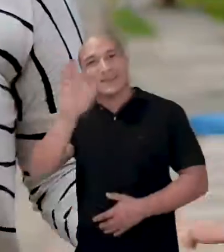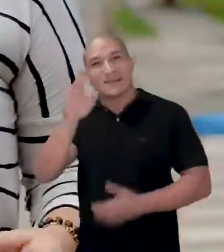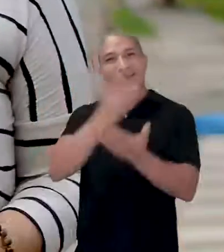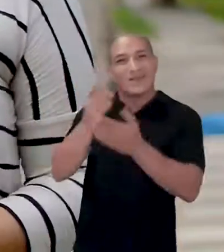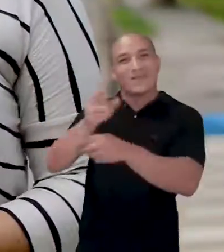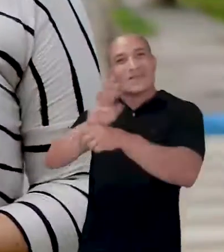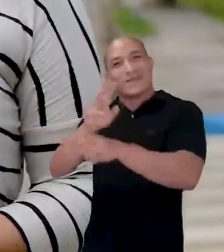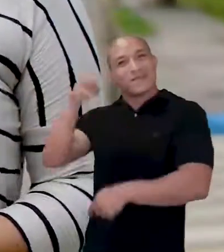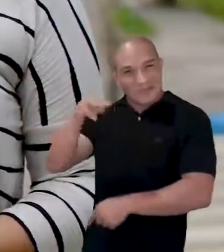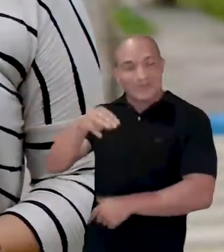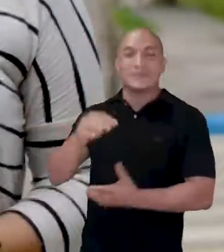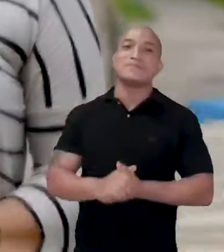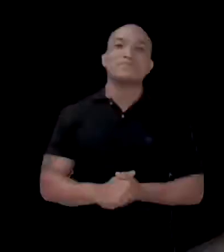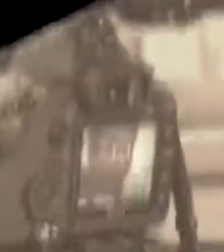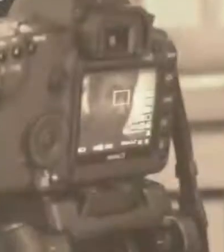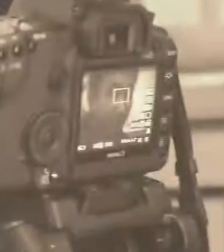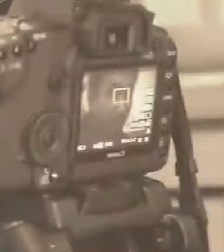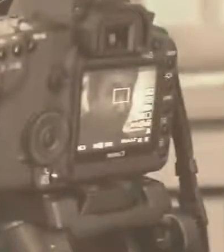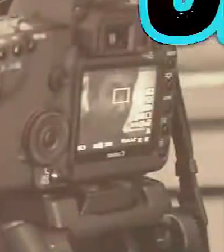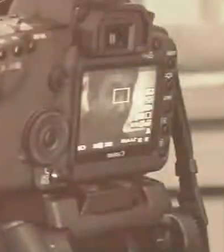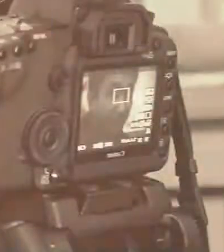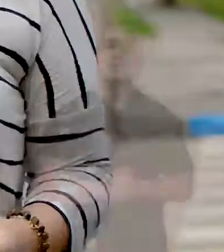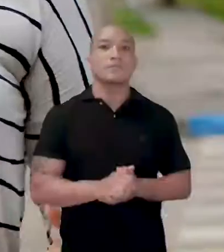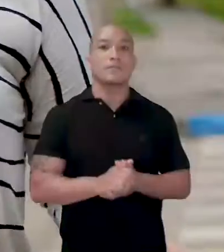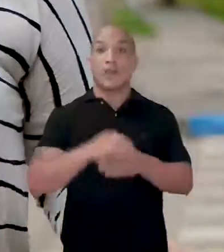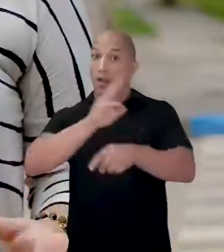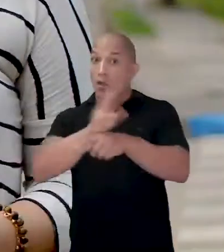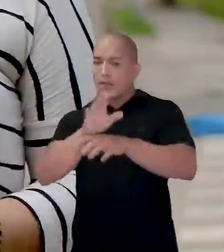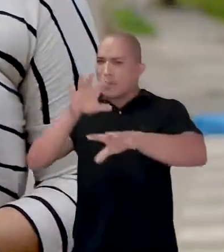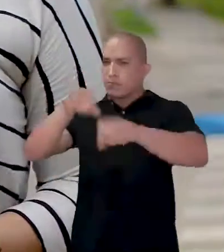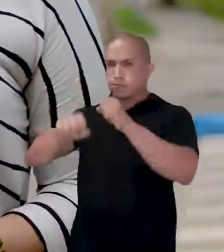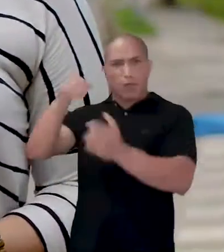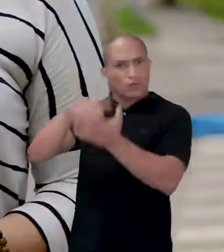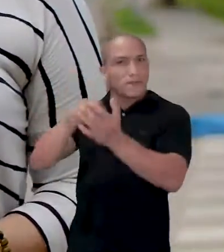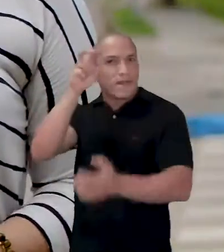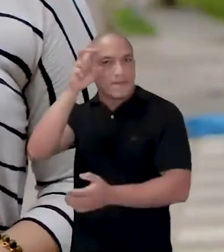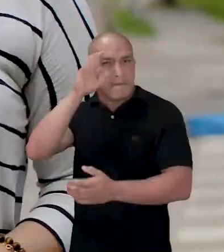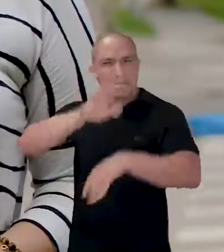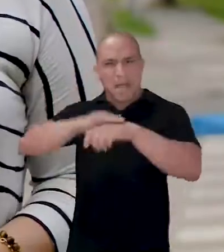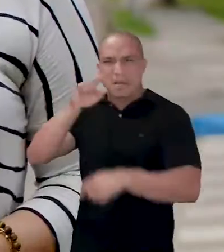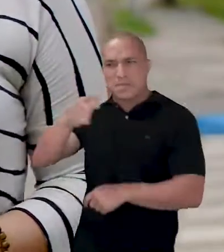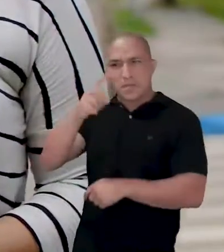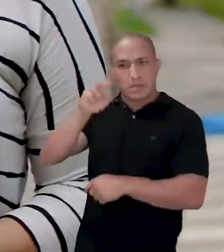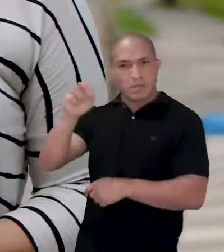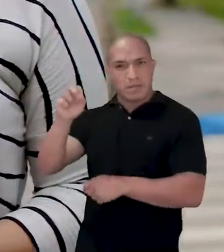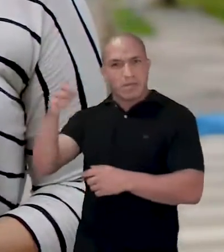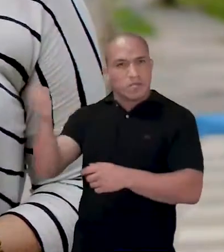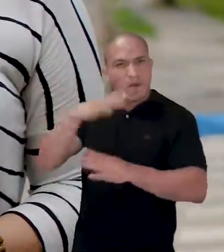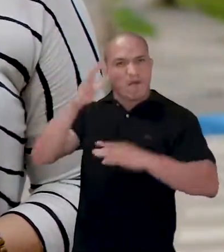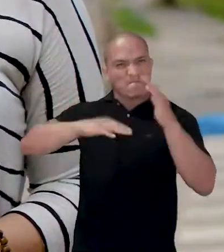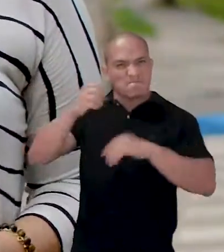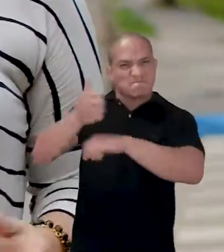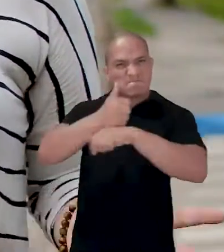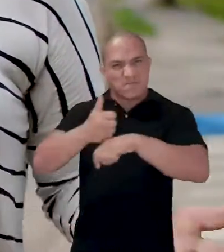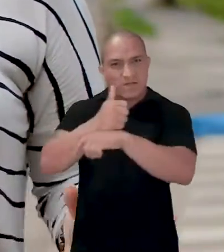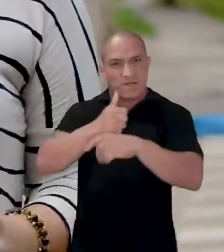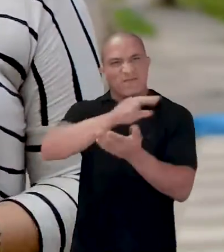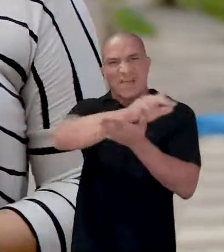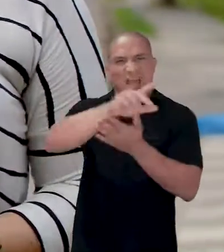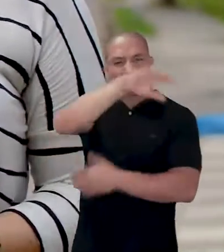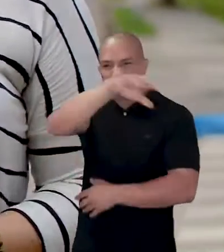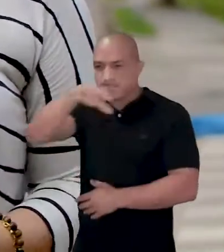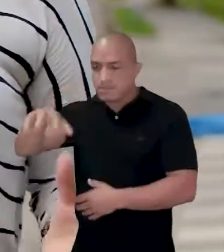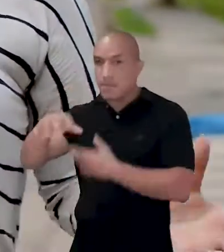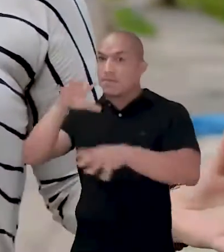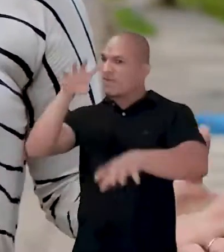Olá, está no Alminuto EMA. A UEMA formou nesta última quinta mais de 1.500 novos profissionais nas mais